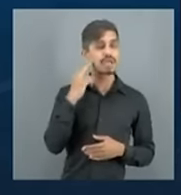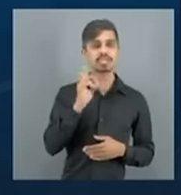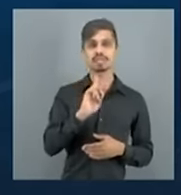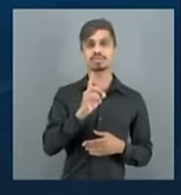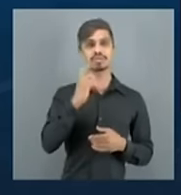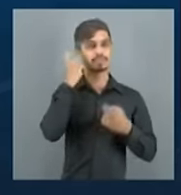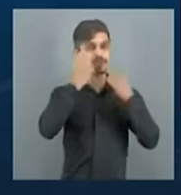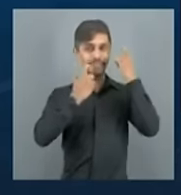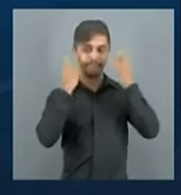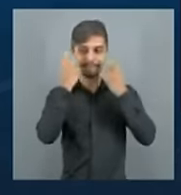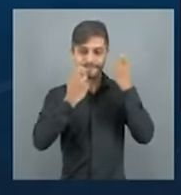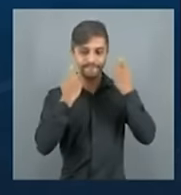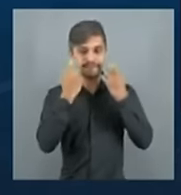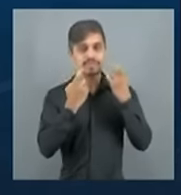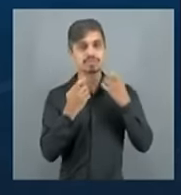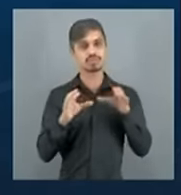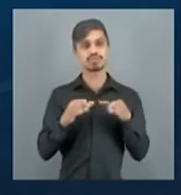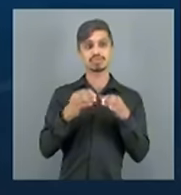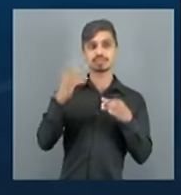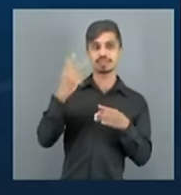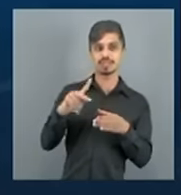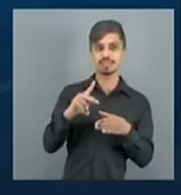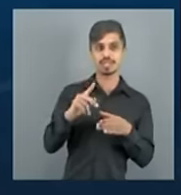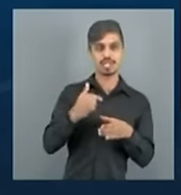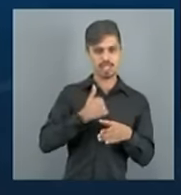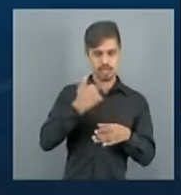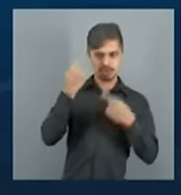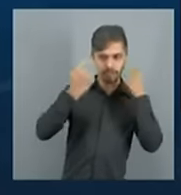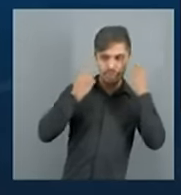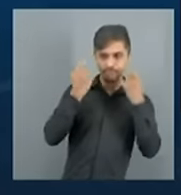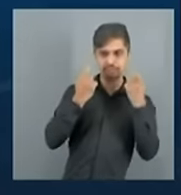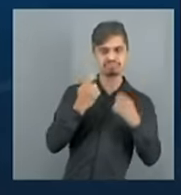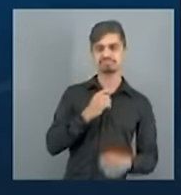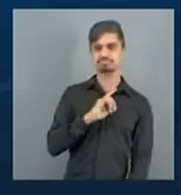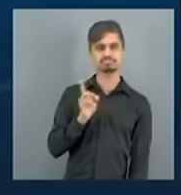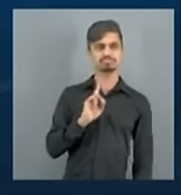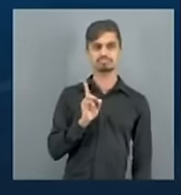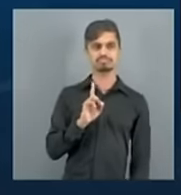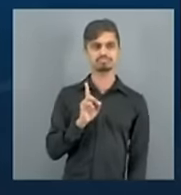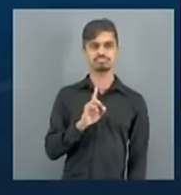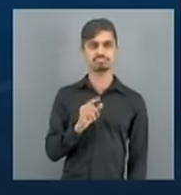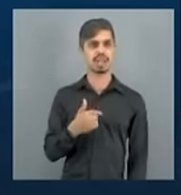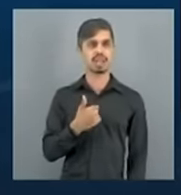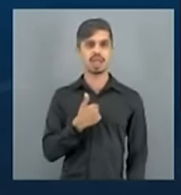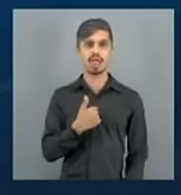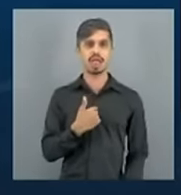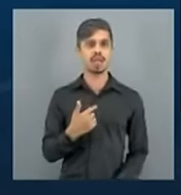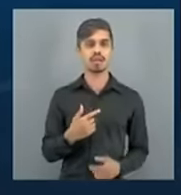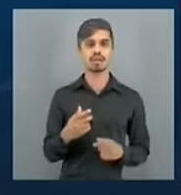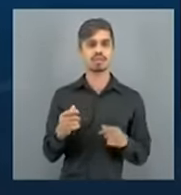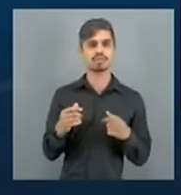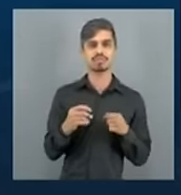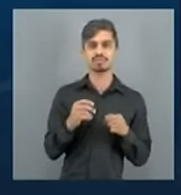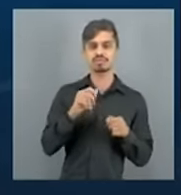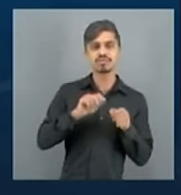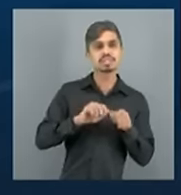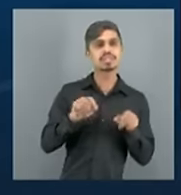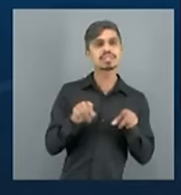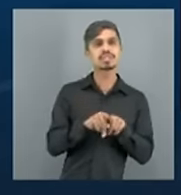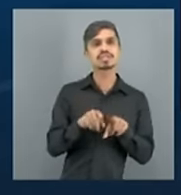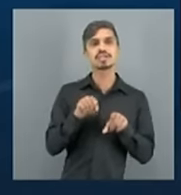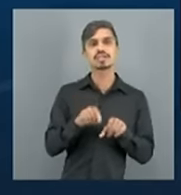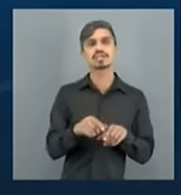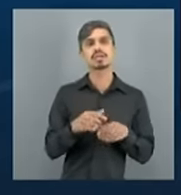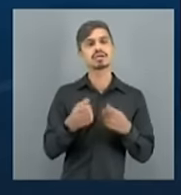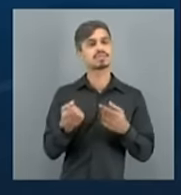preocupado com o time dele, eu vou estar? Não. Eu simplesmente, como eu fiz, como eu vou te falar agora, vamos voltar, então,